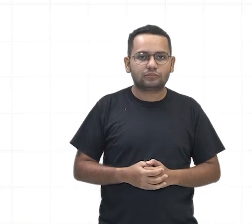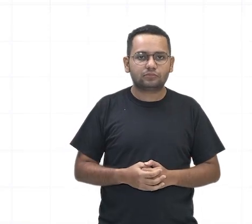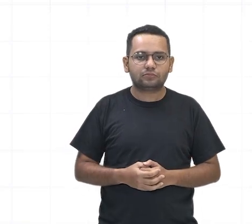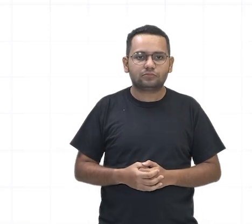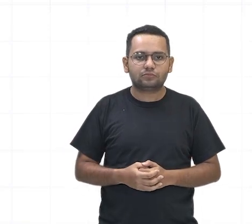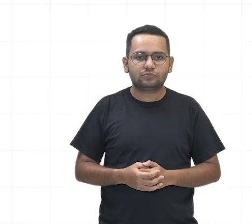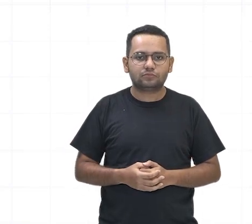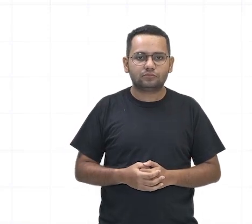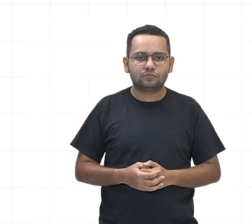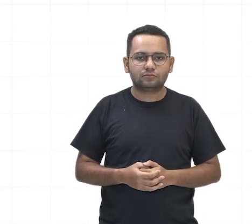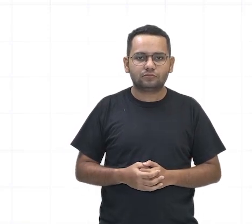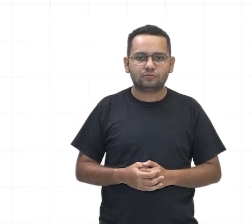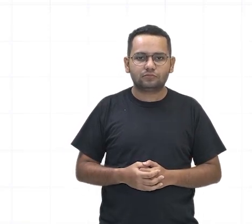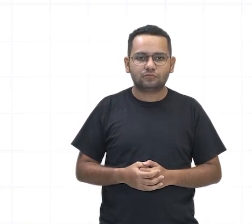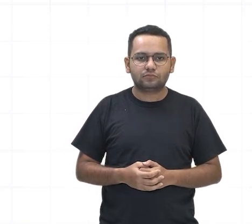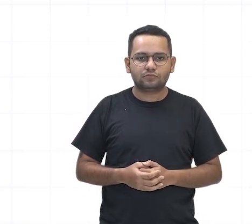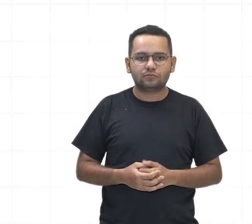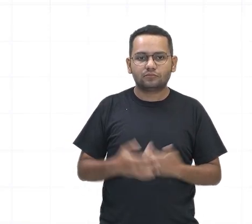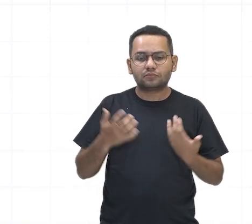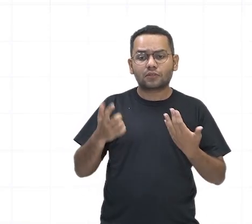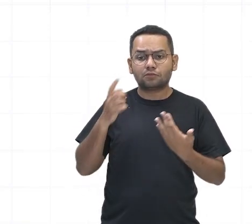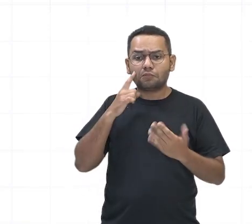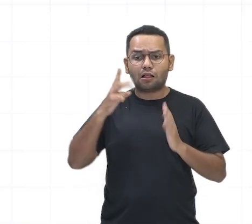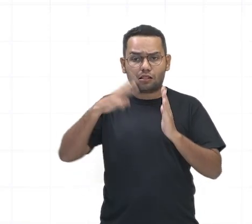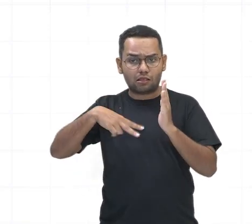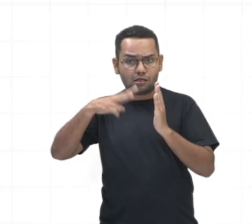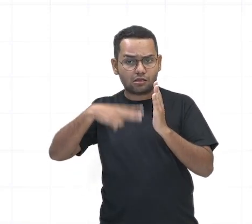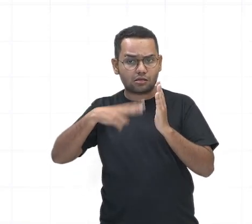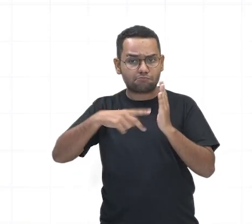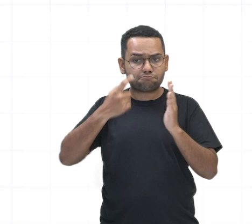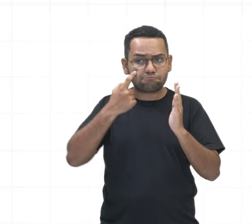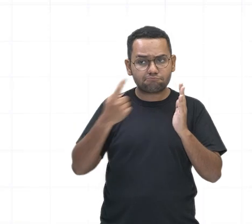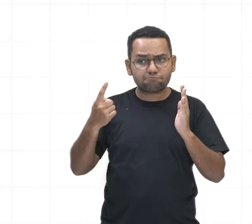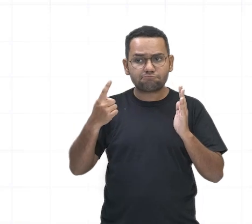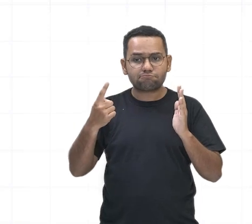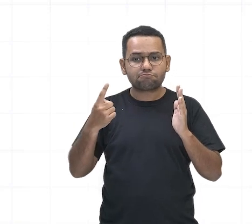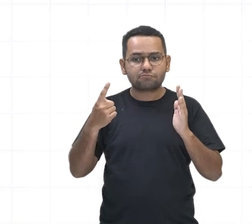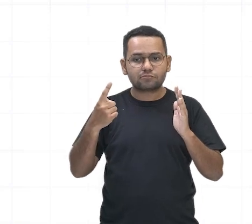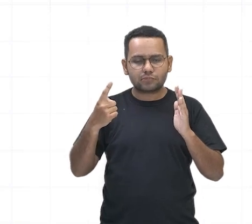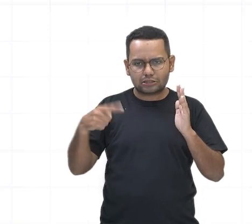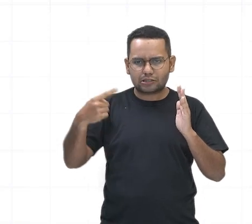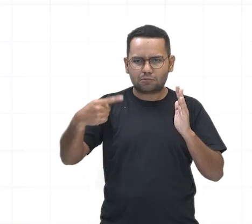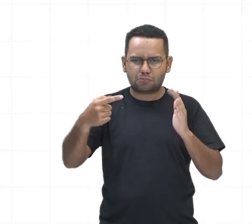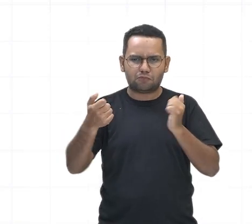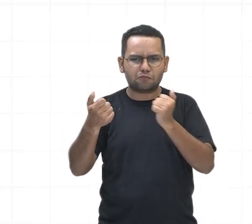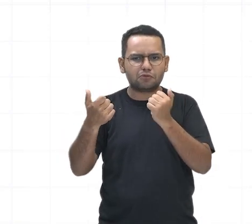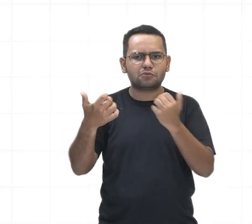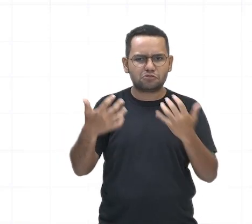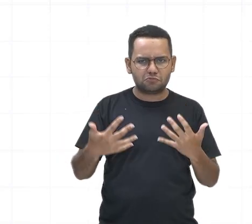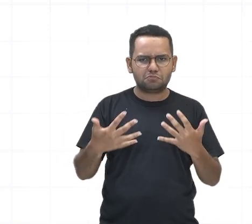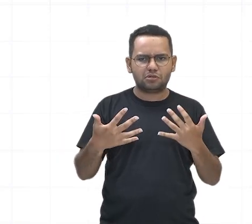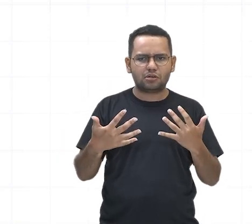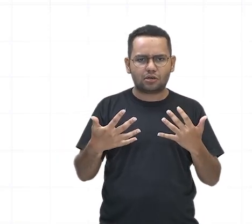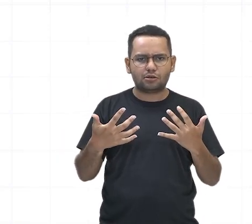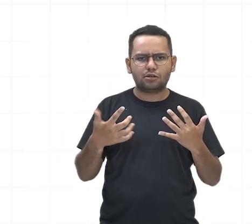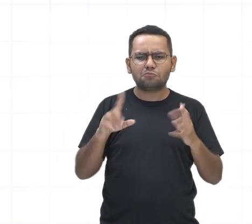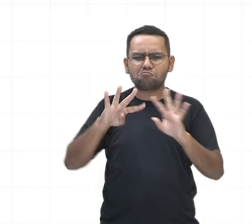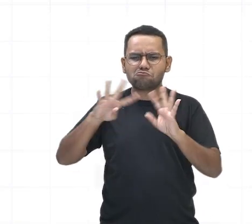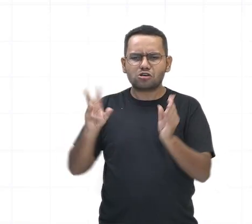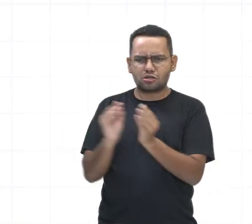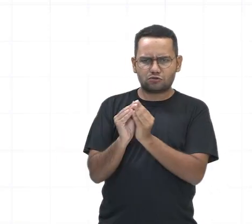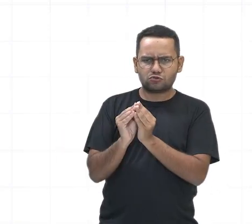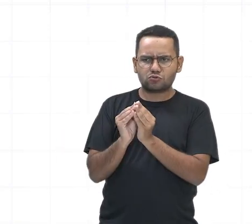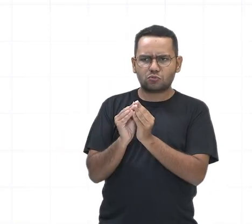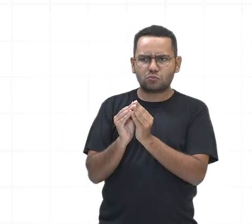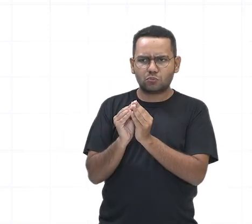Olha com atenção, faz a tua meditação e aí eu vou te explicar em 30 segundos o que